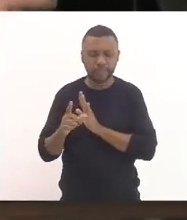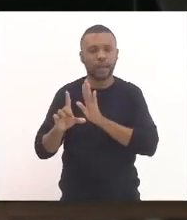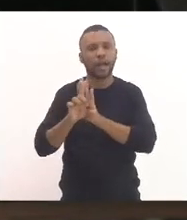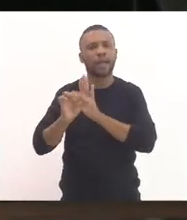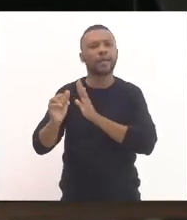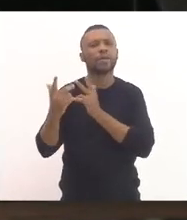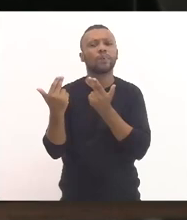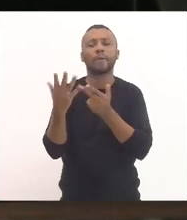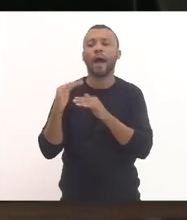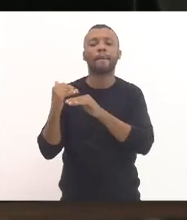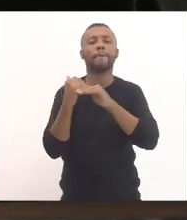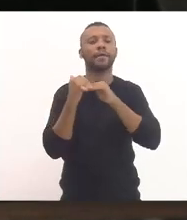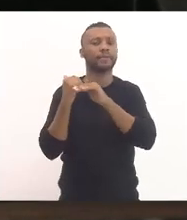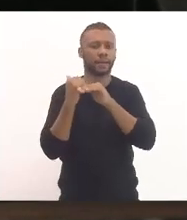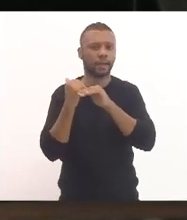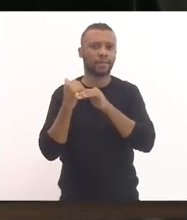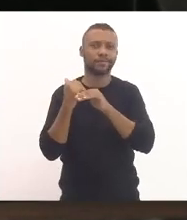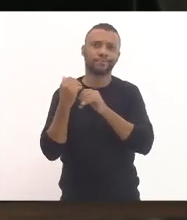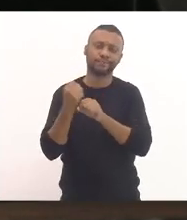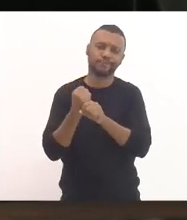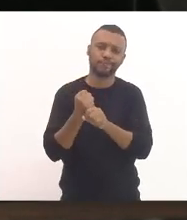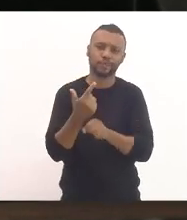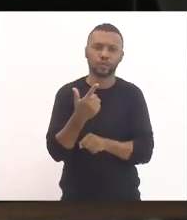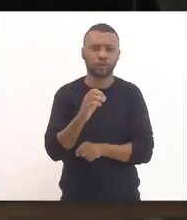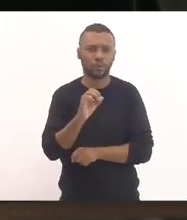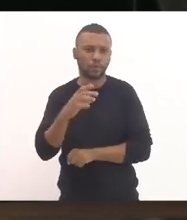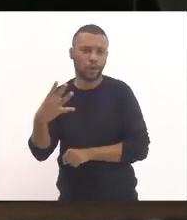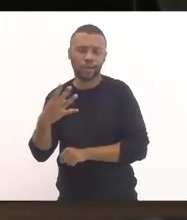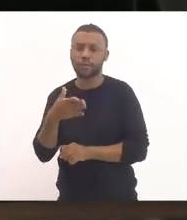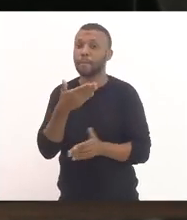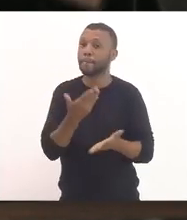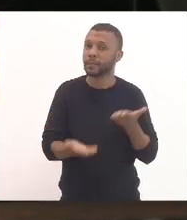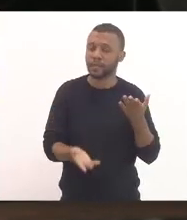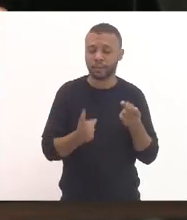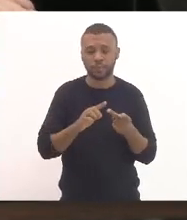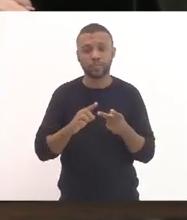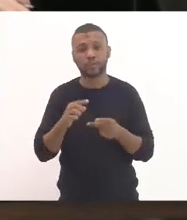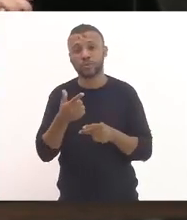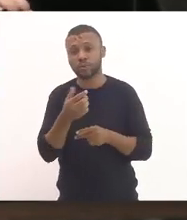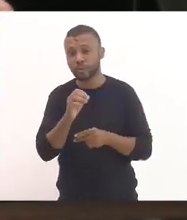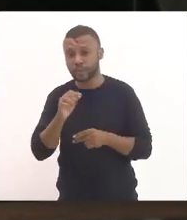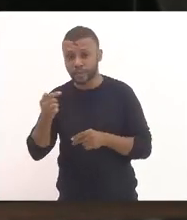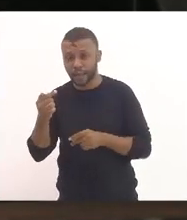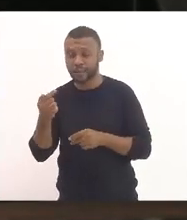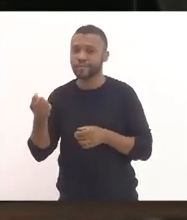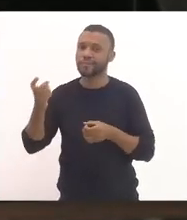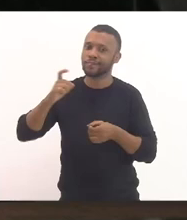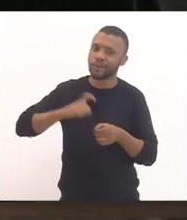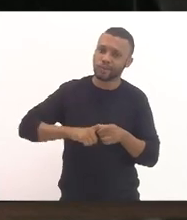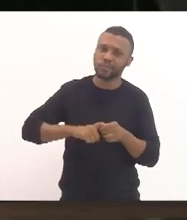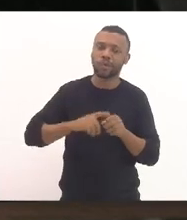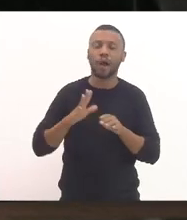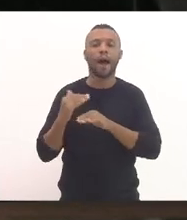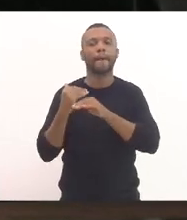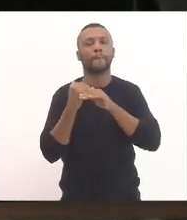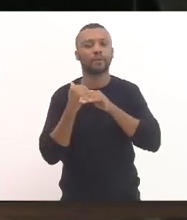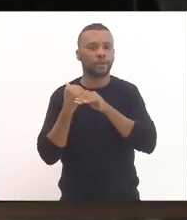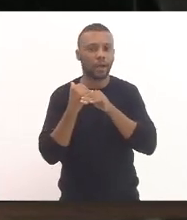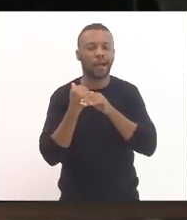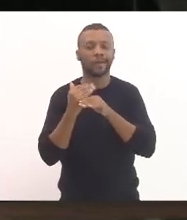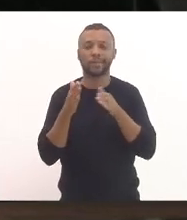paridade perdendo na panela de 2004 em 2007 voltou Então as pessoas